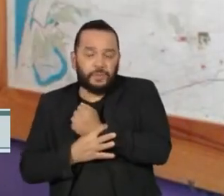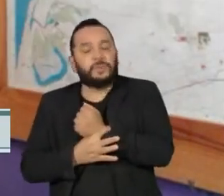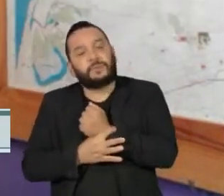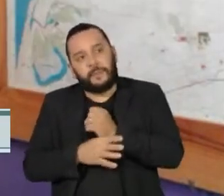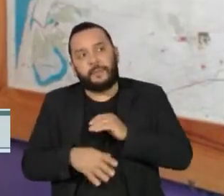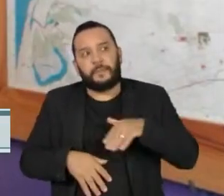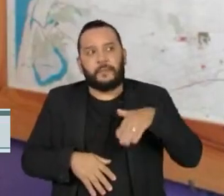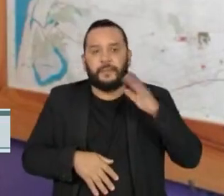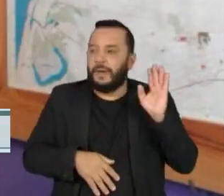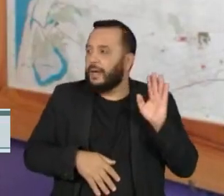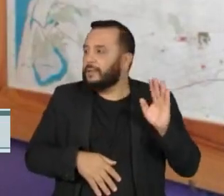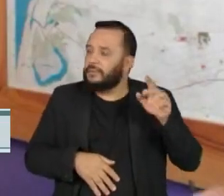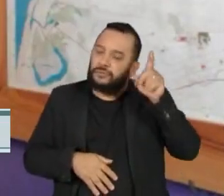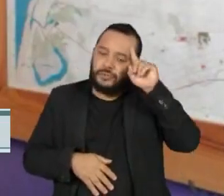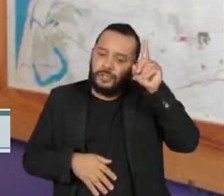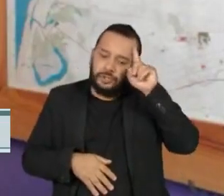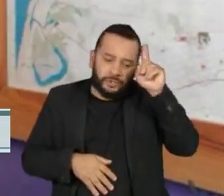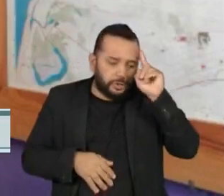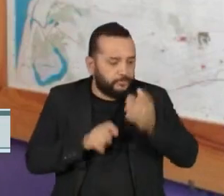trabalho, assim,